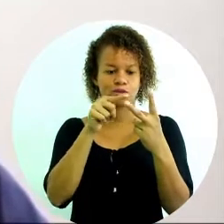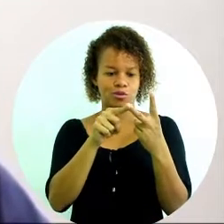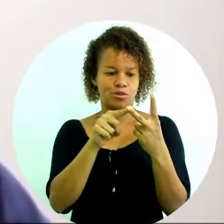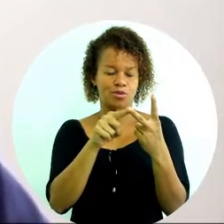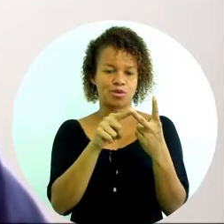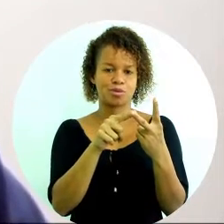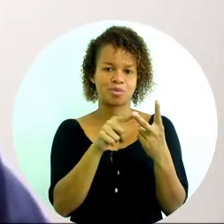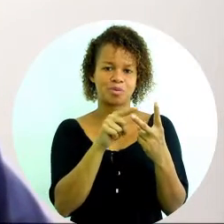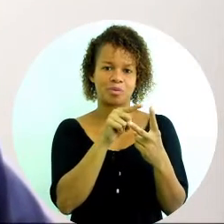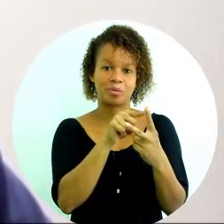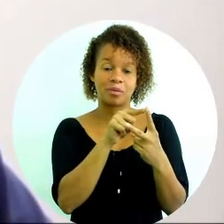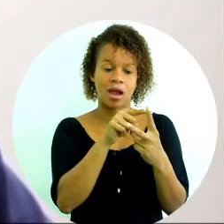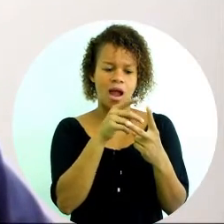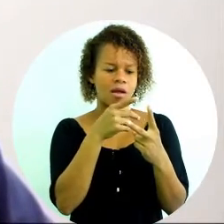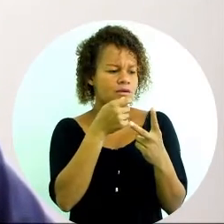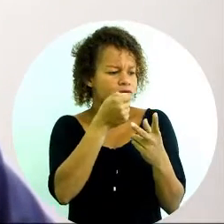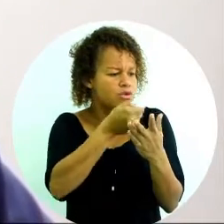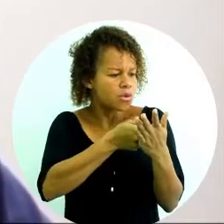com